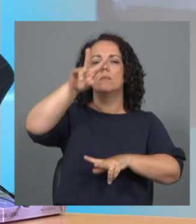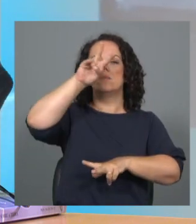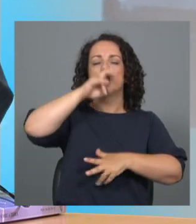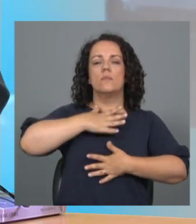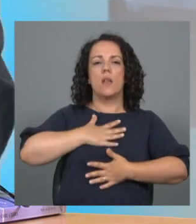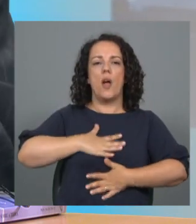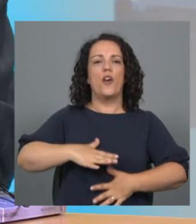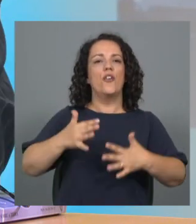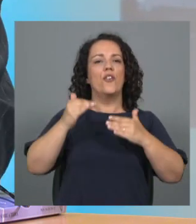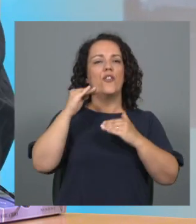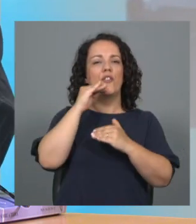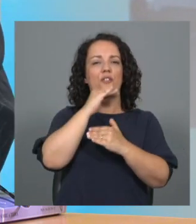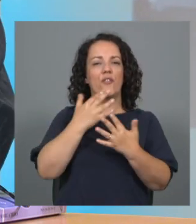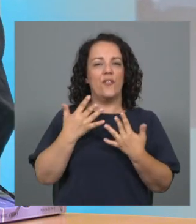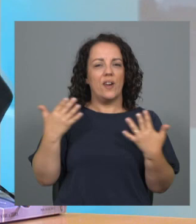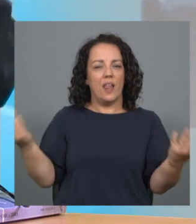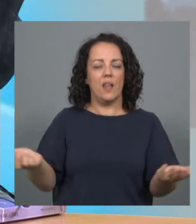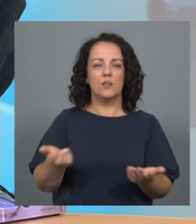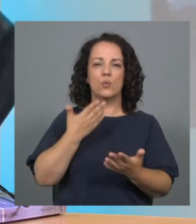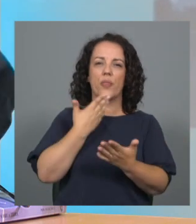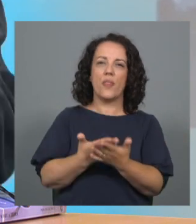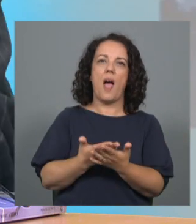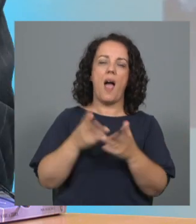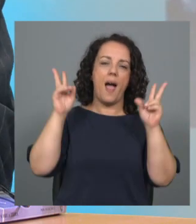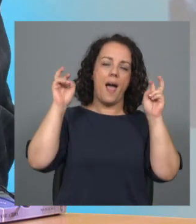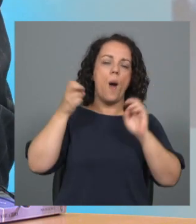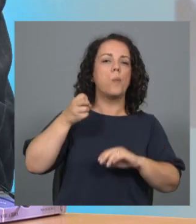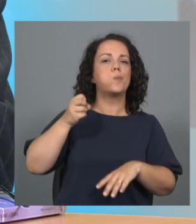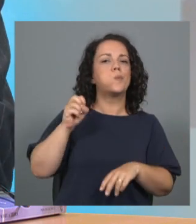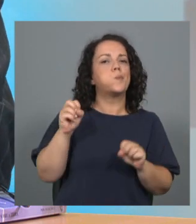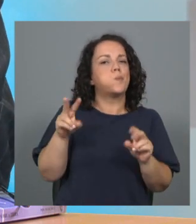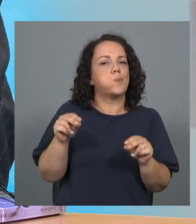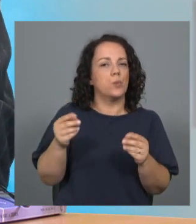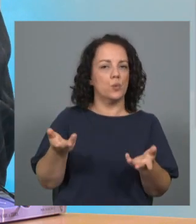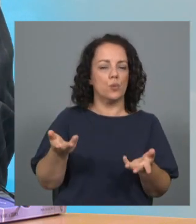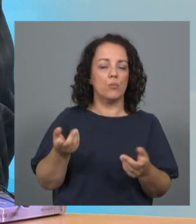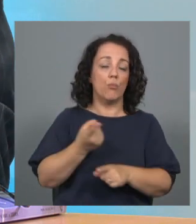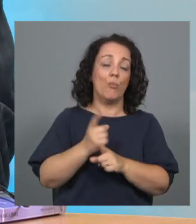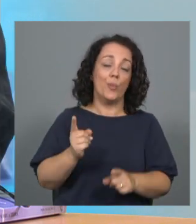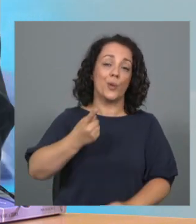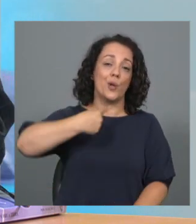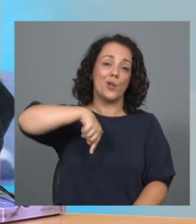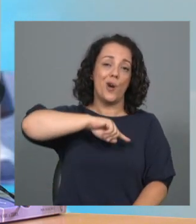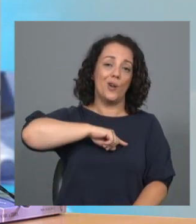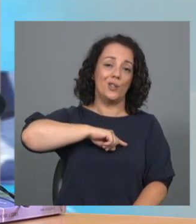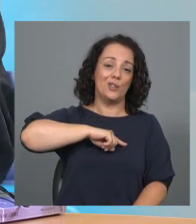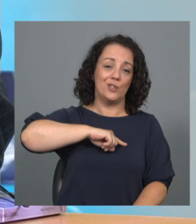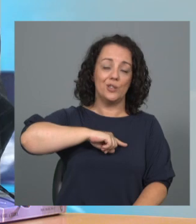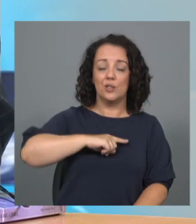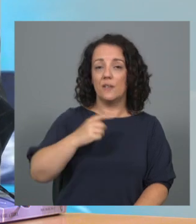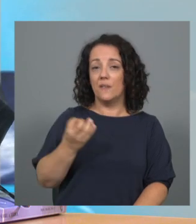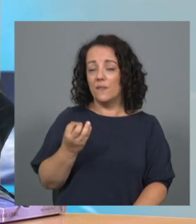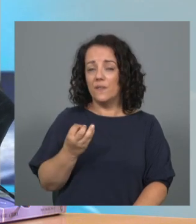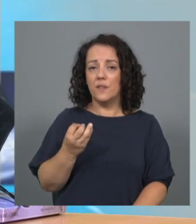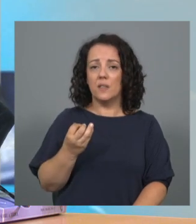mais fresco e, acima de tudo, um ar mais puro, porque, no fundo, nós estamos, apesar